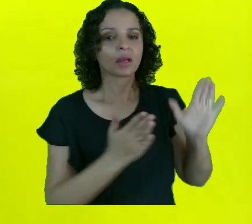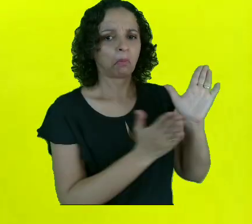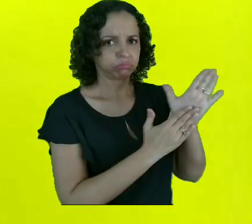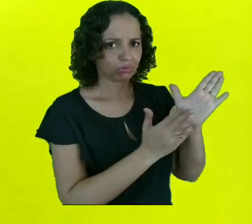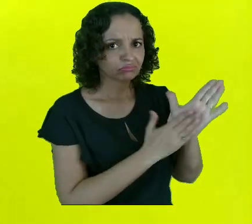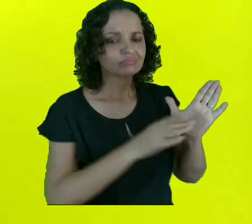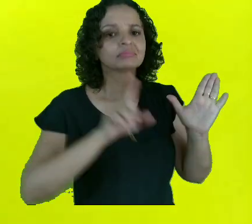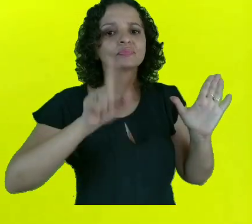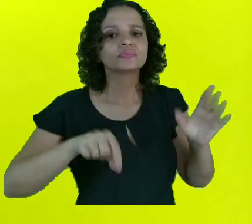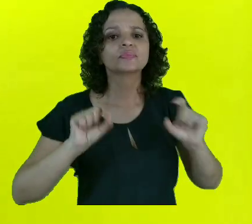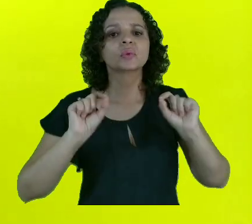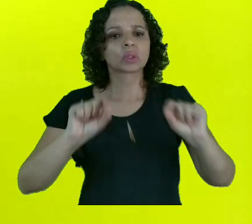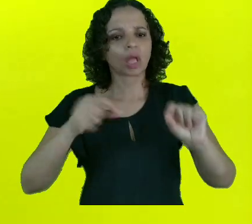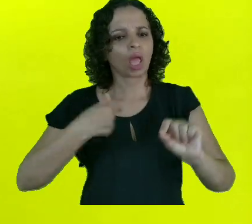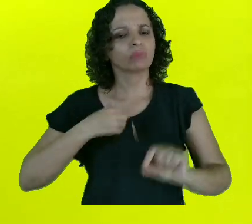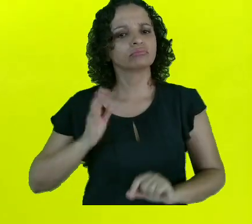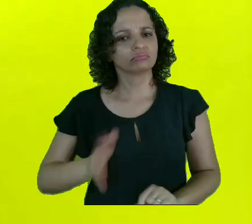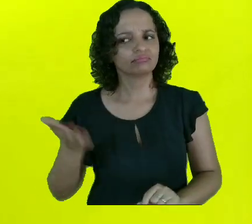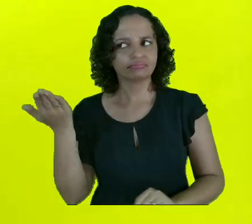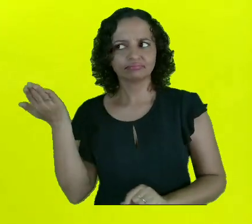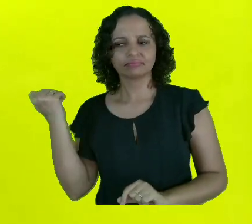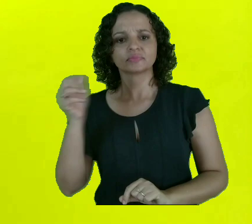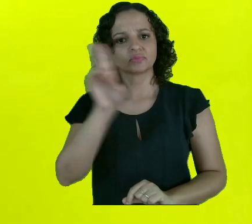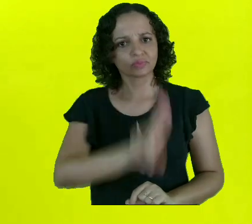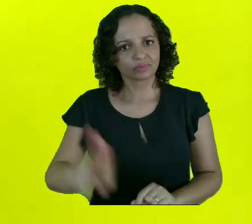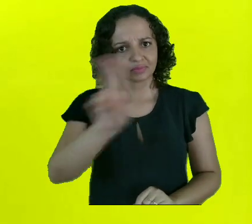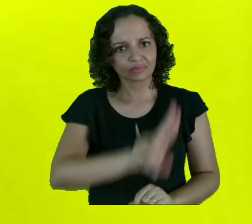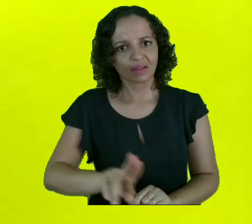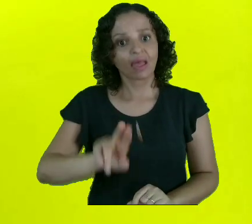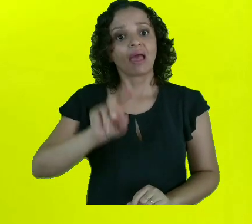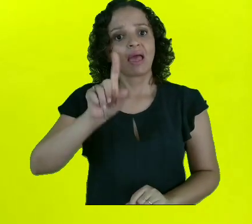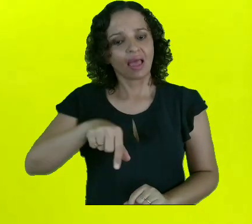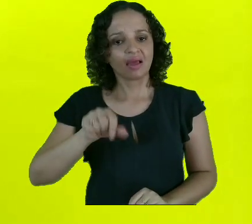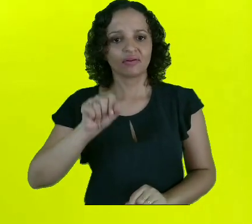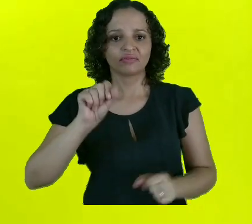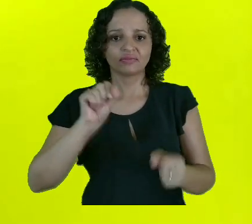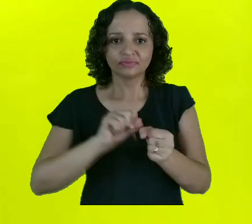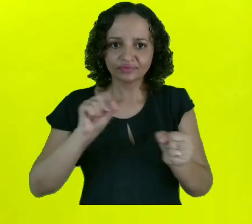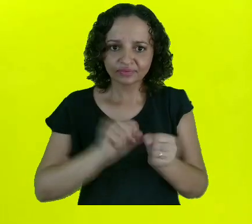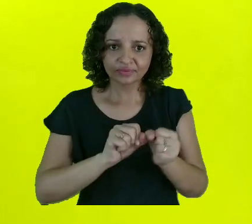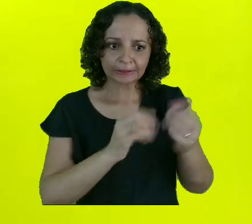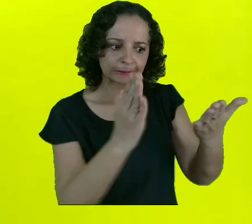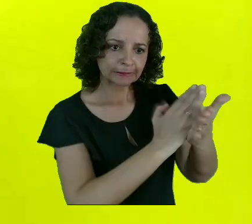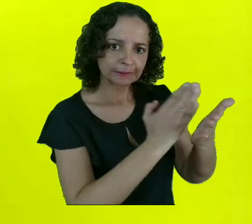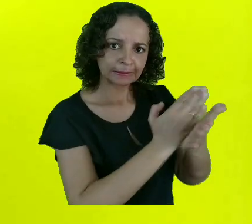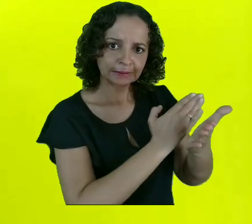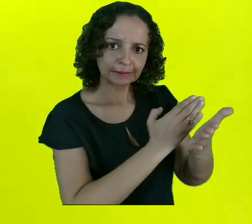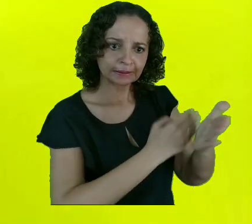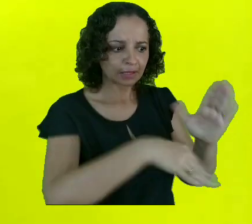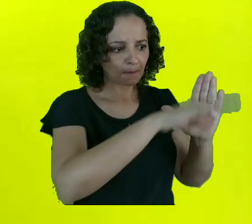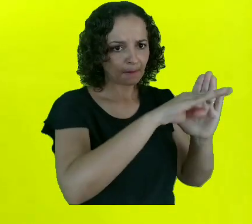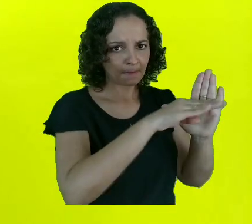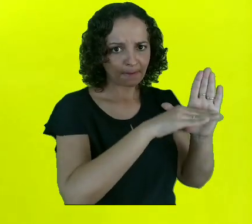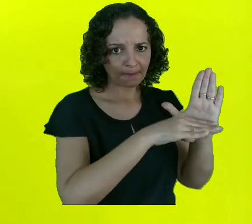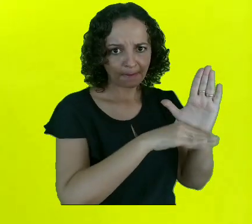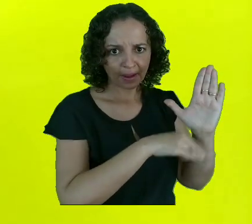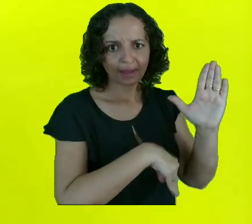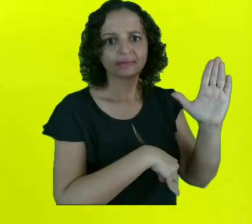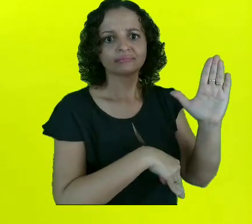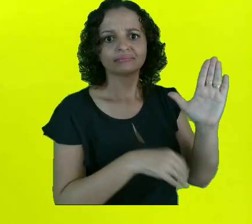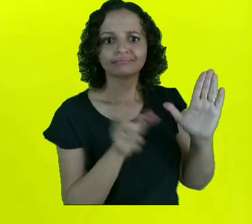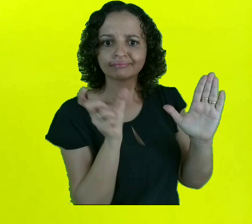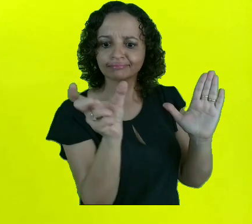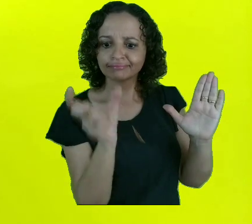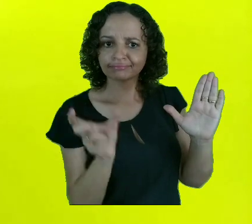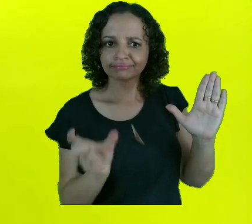já usei e que funcionou muito bem, é um banco de palavras. Conforme essas palavras vão sendo trabalhadas no